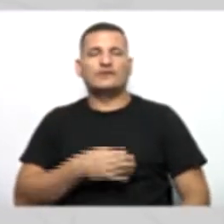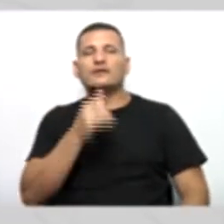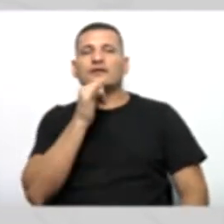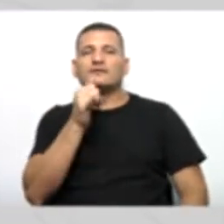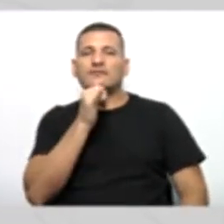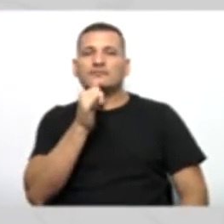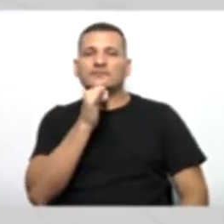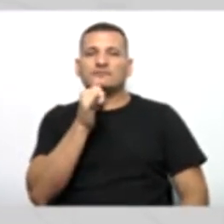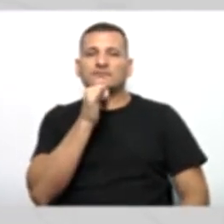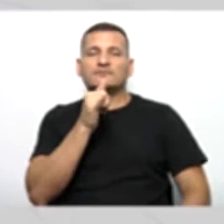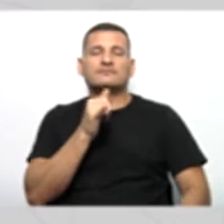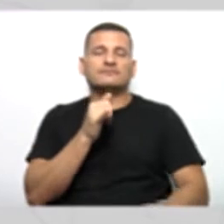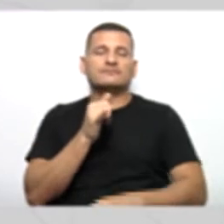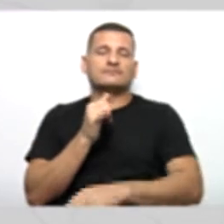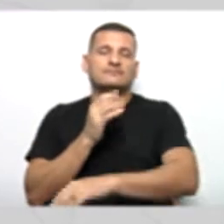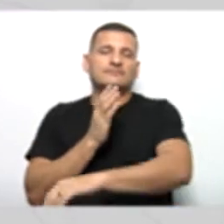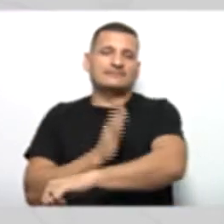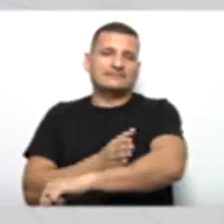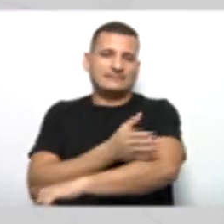homem antigo. Bom,